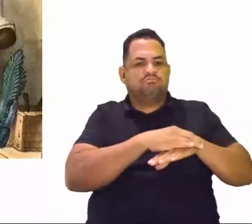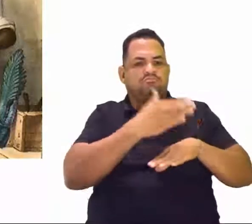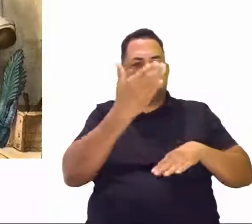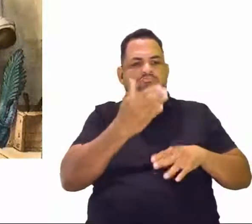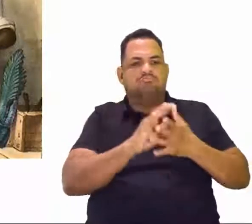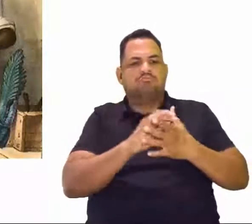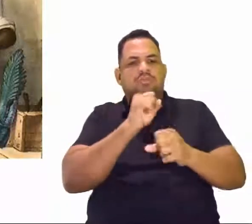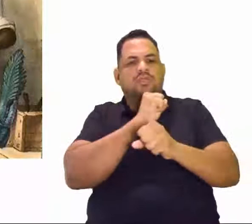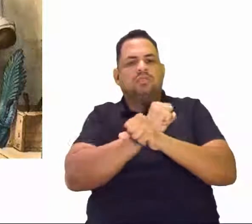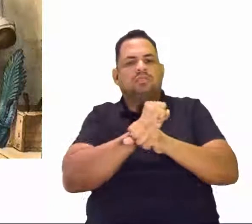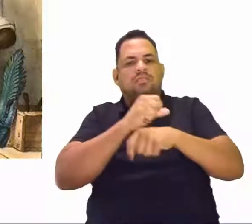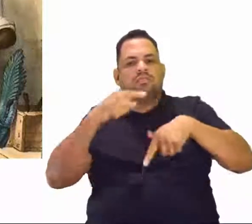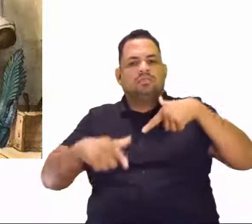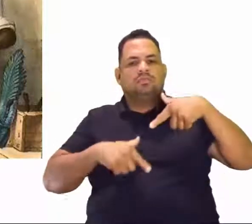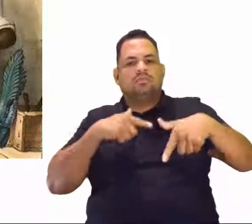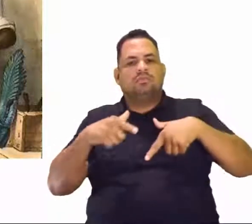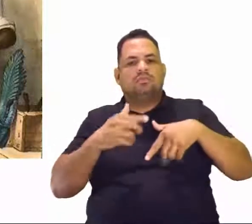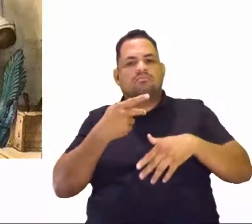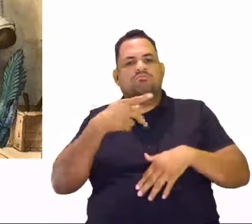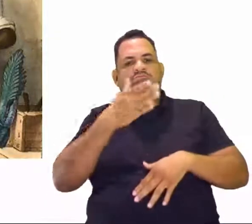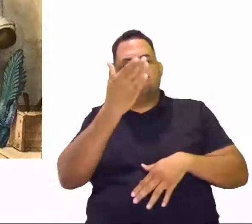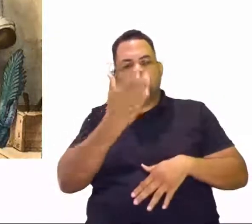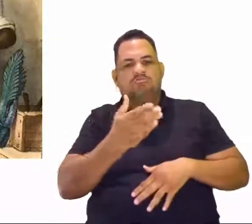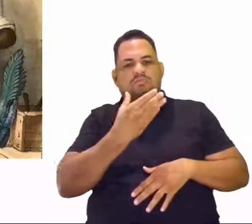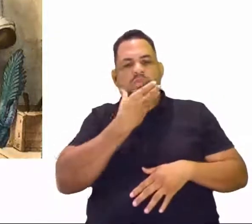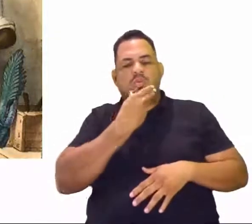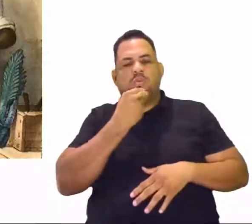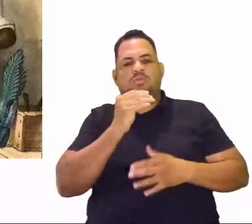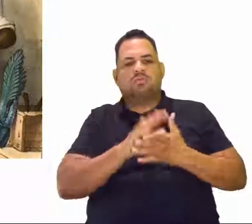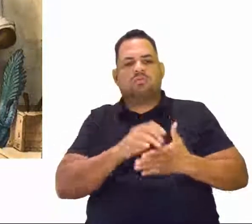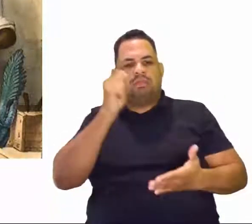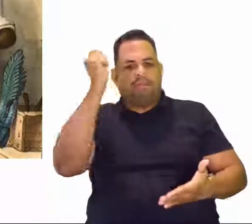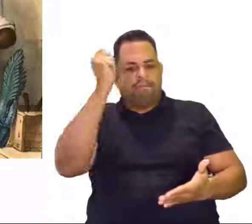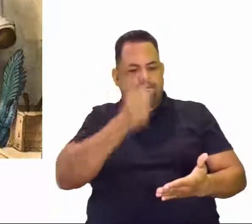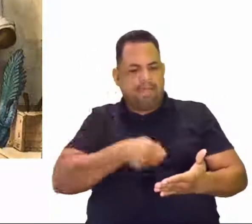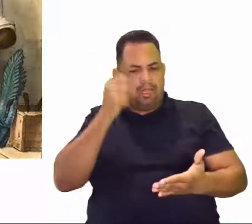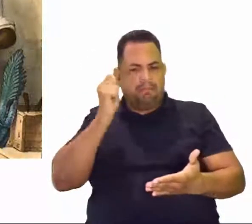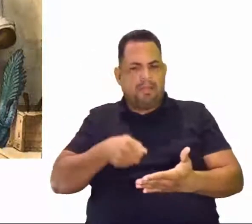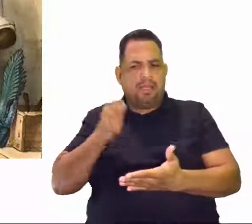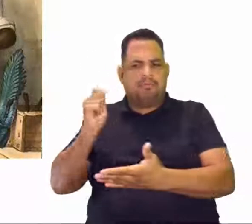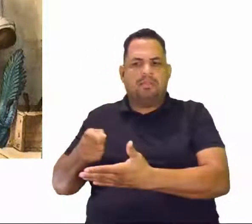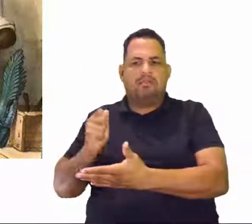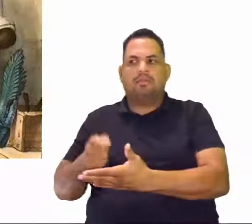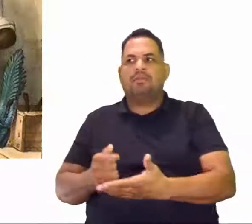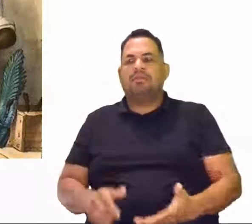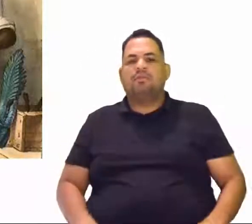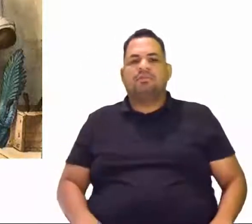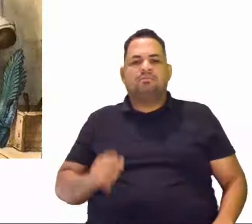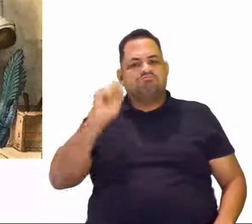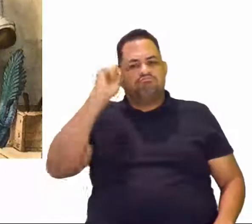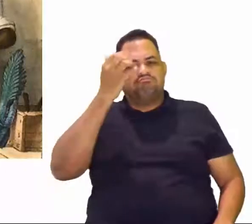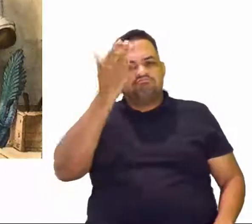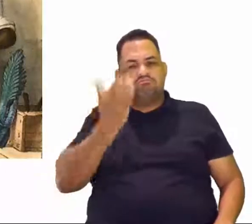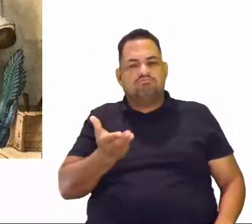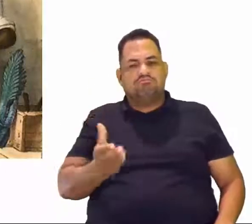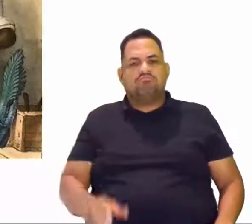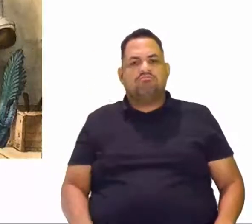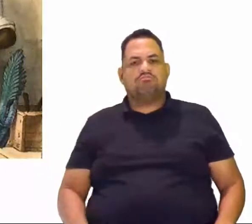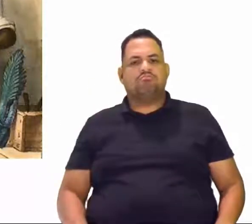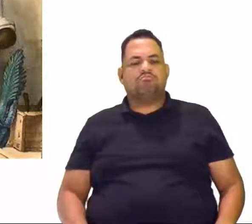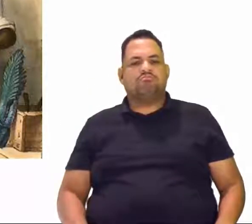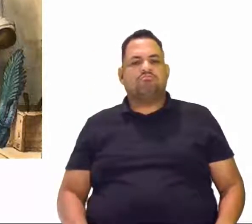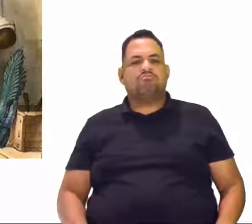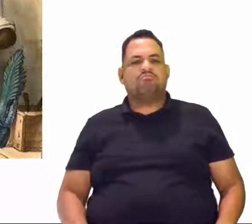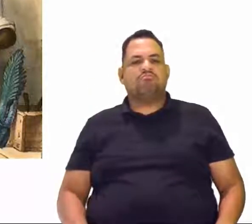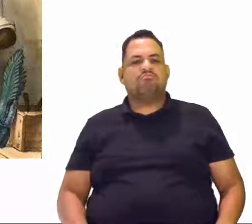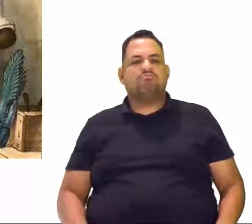os escravos são trabalhando aqui para esse senhor que está dando uma correção aqui nesse negro né E